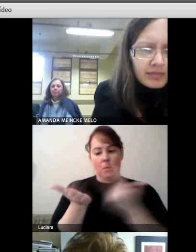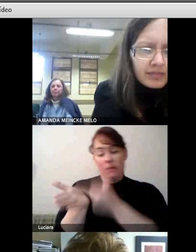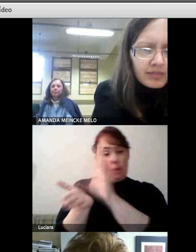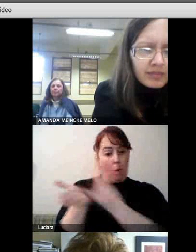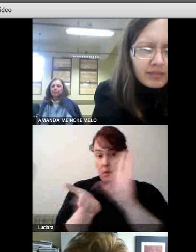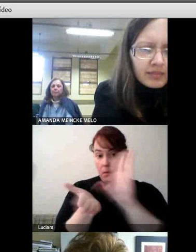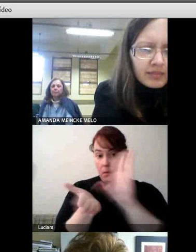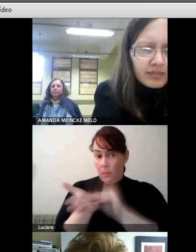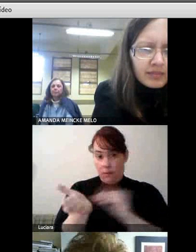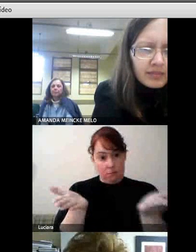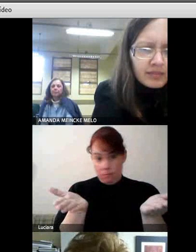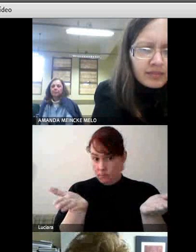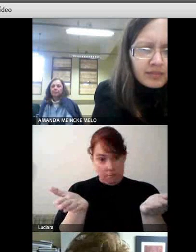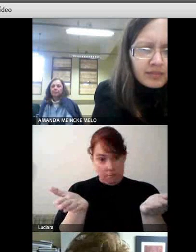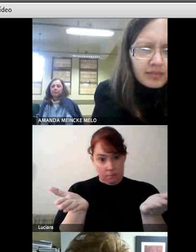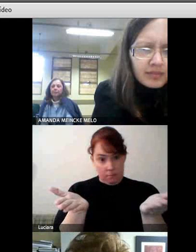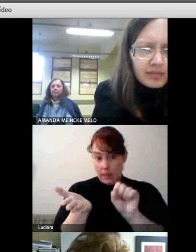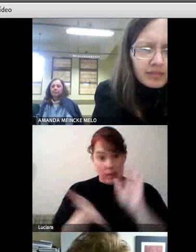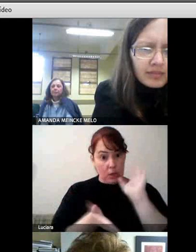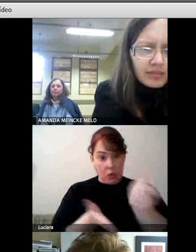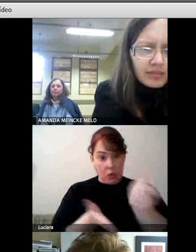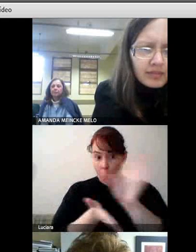situação? Porque, na verdade...